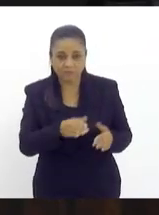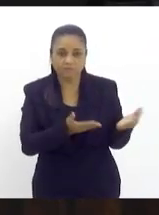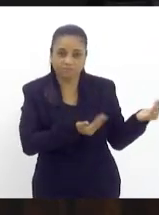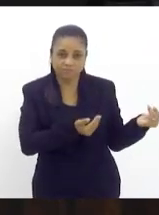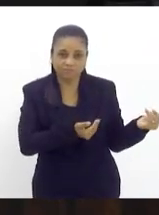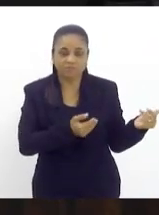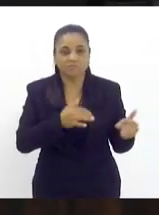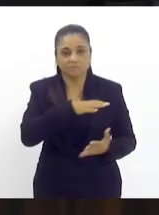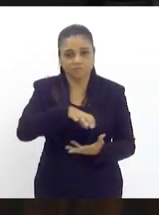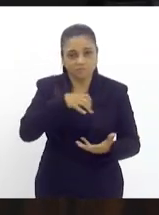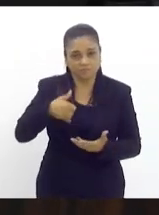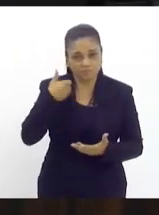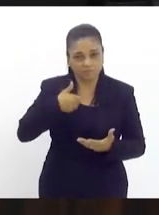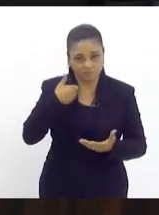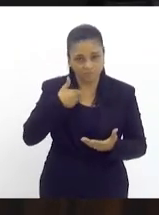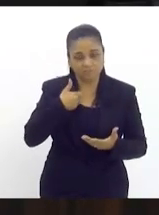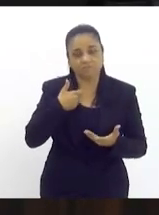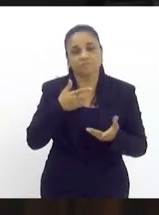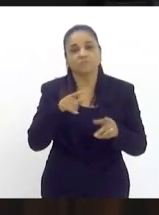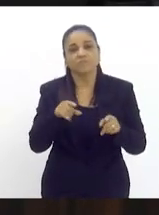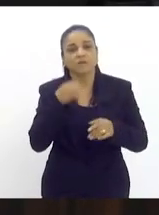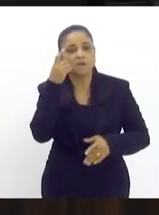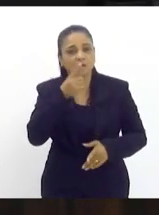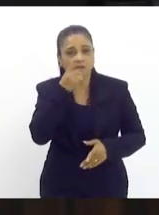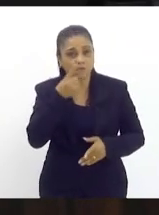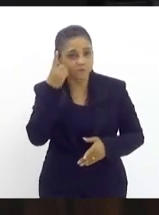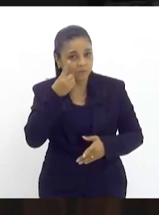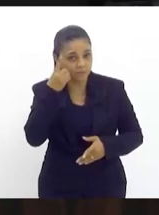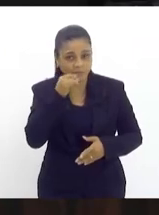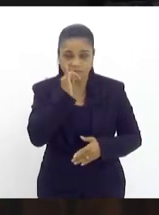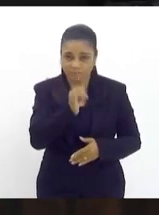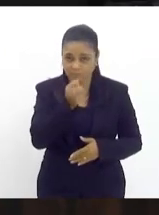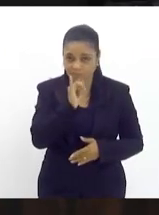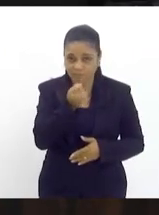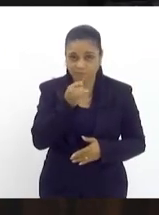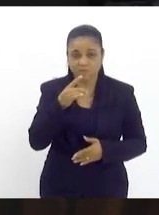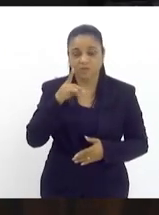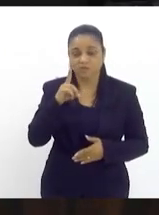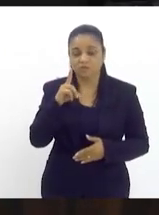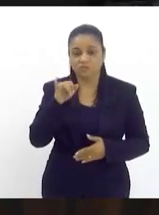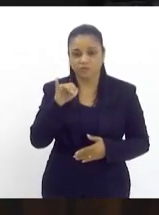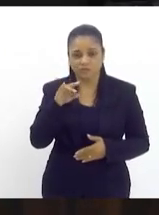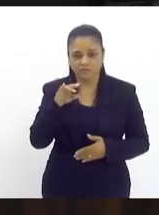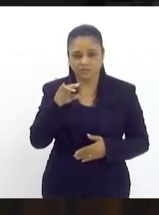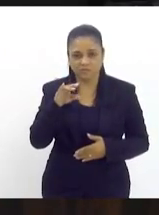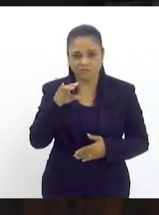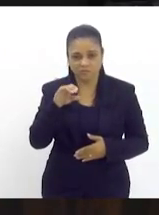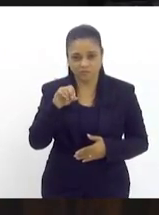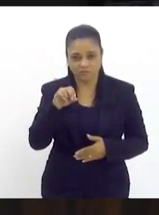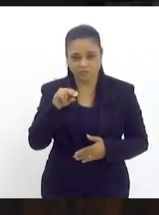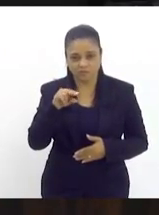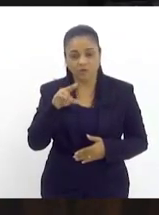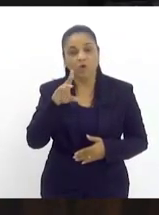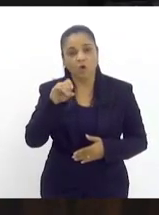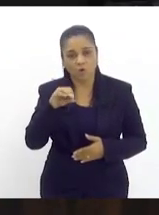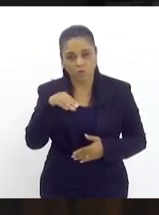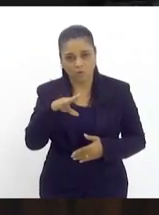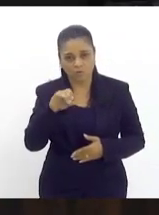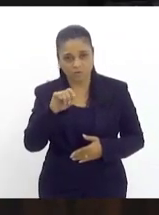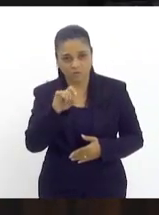favorável relatores deputados Vinícius cozzolino e Otoni de Paula pai em